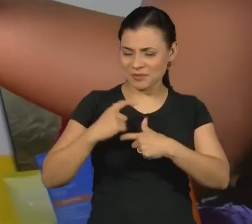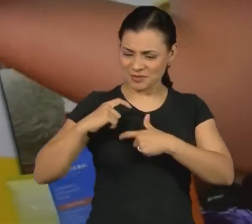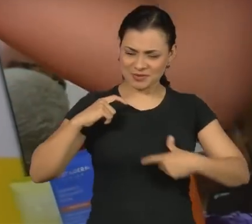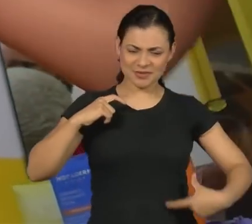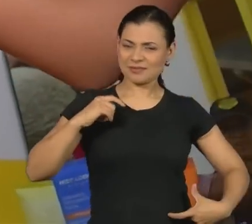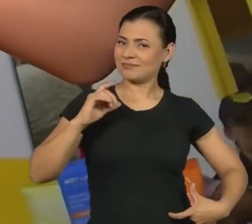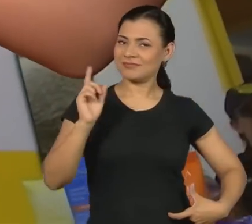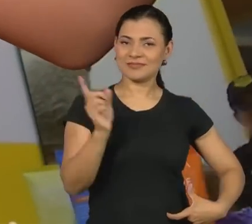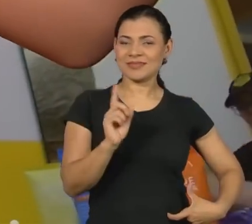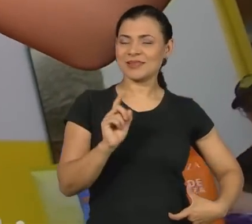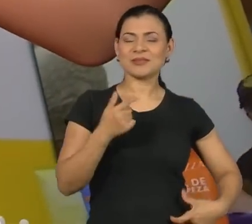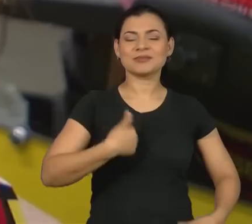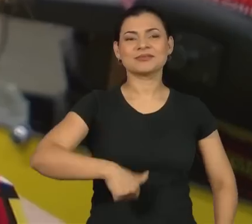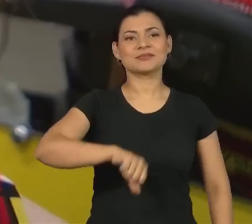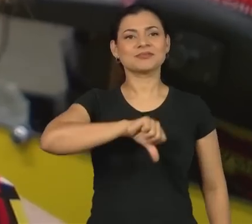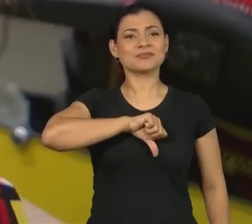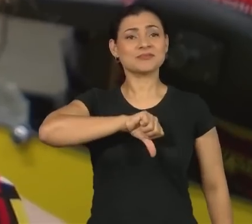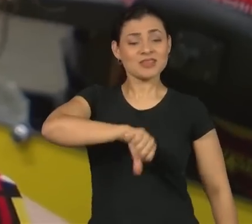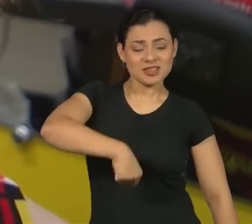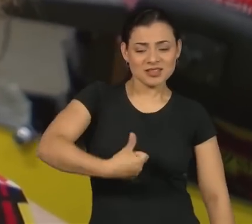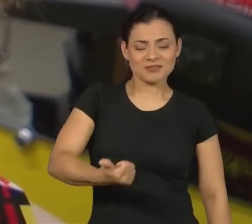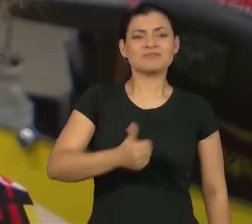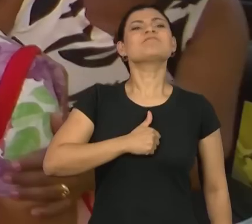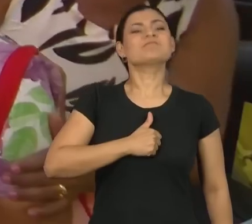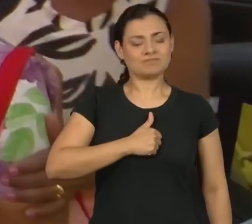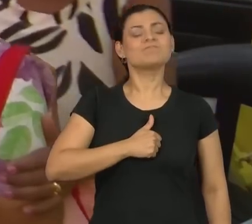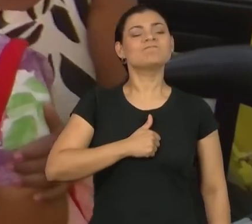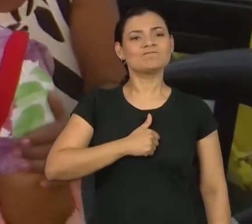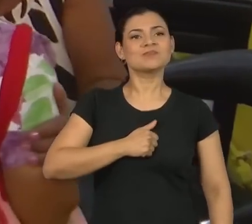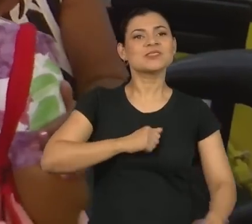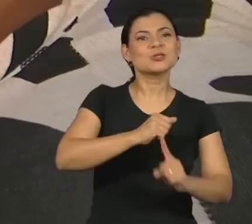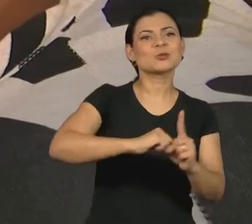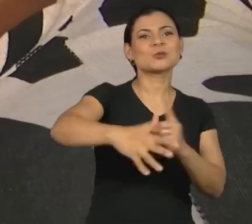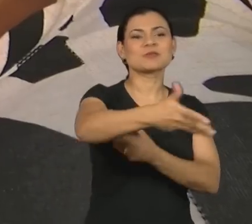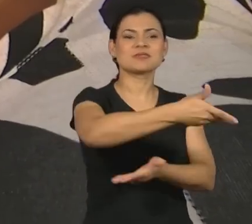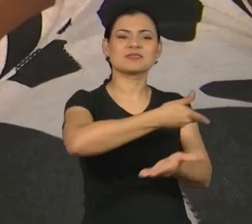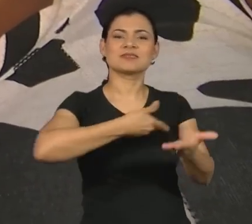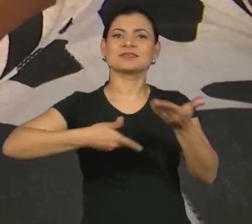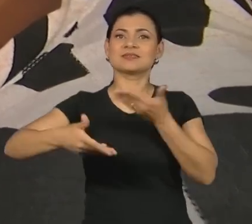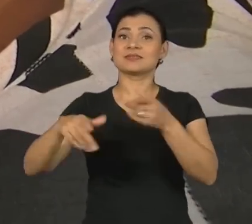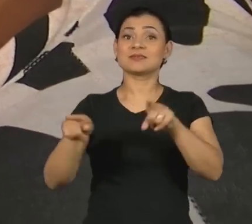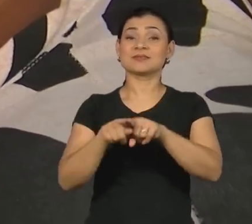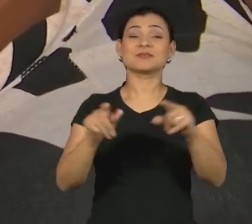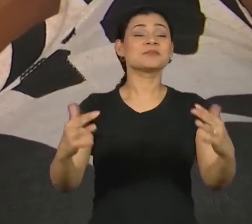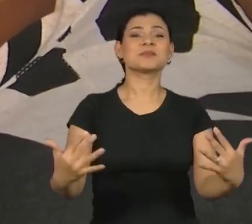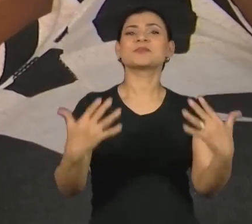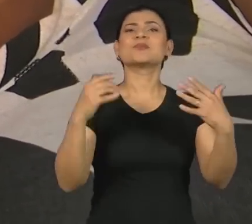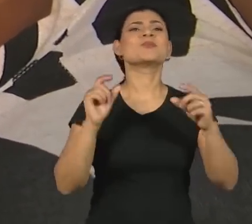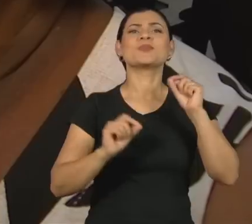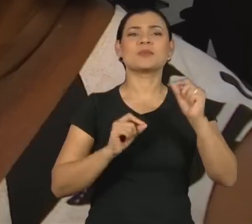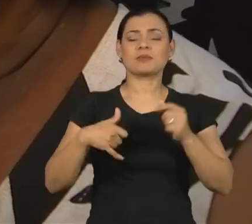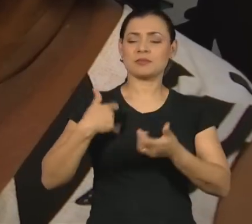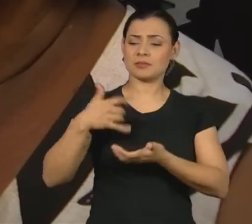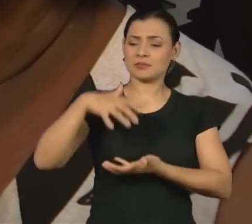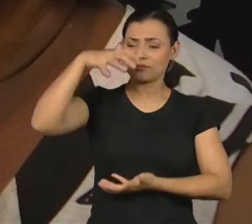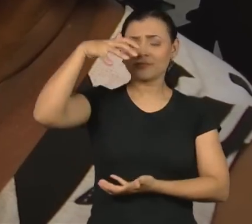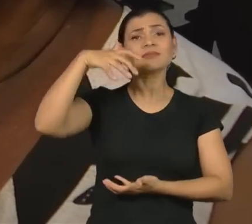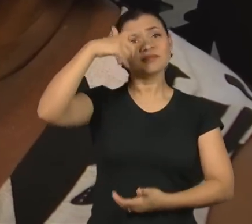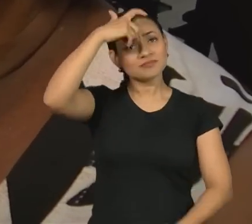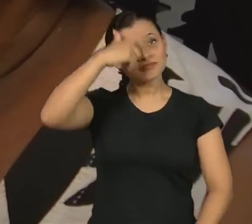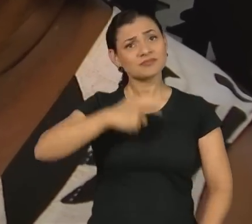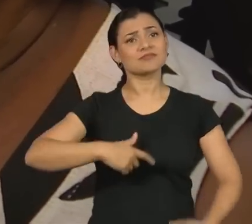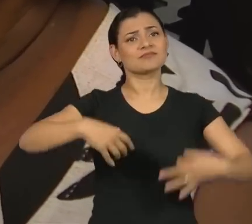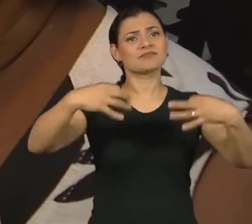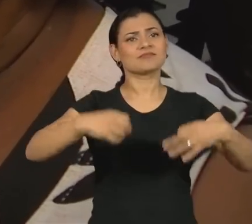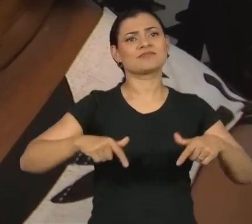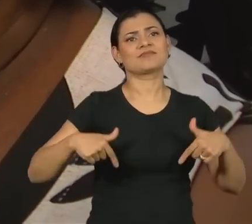O resgate da autoestima, o fortalecimento dos vínculos sociais e a promoção de um envelhecimento mais